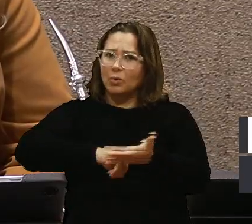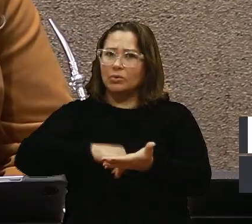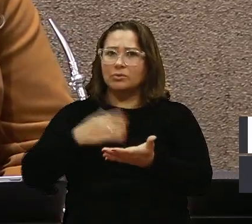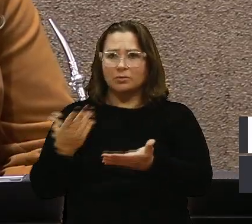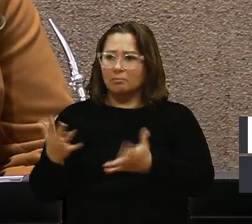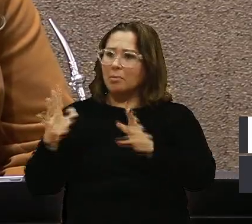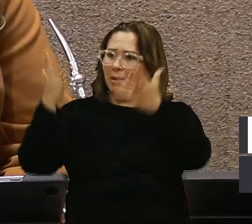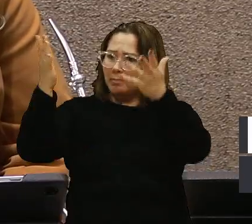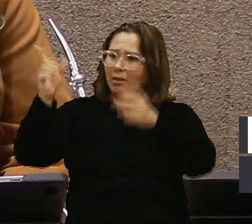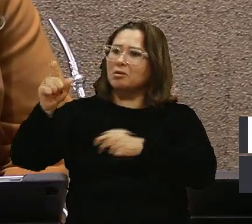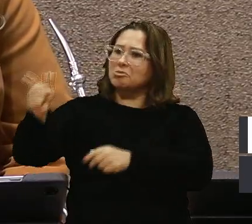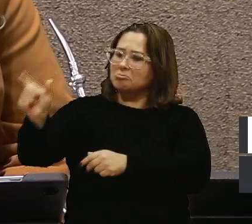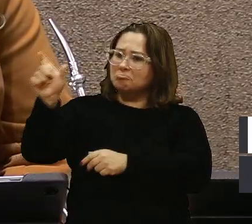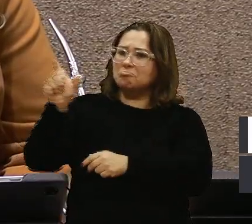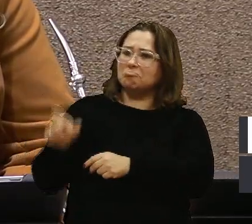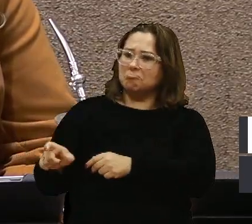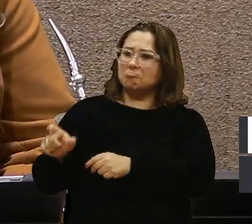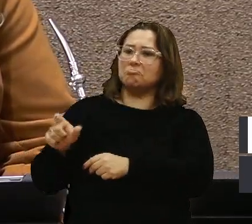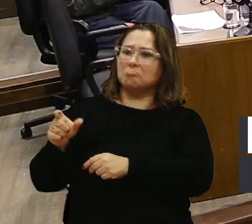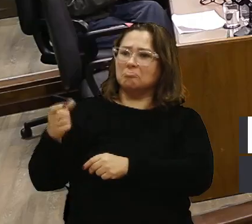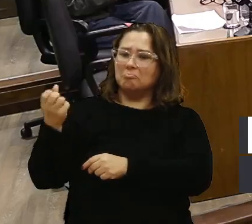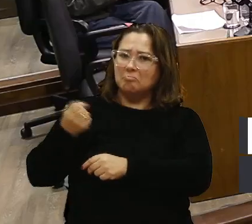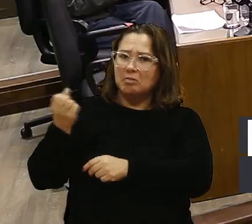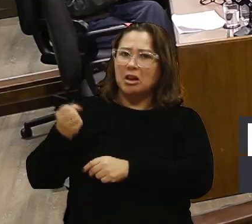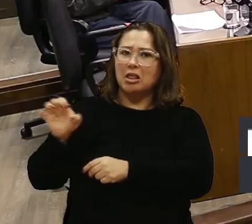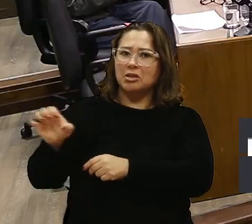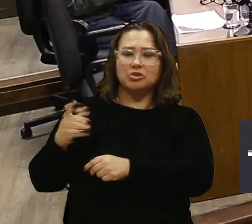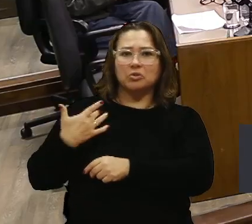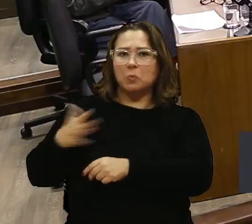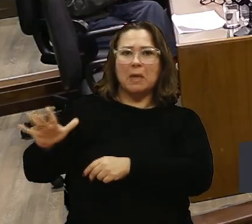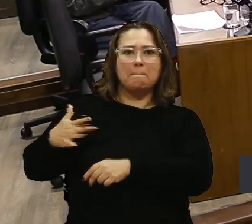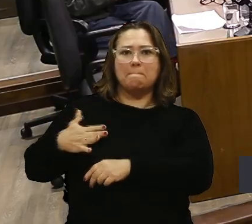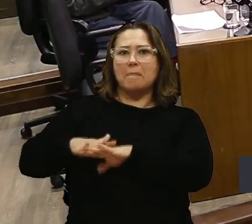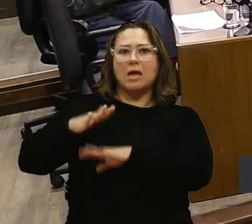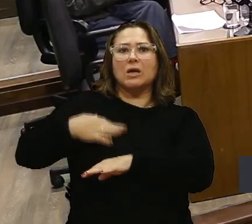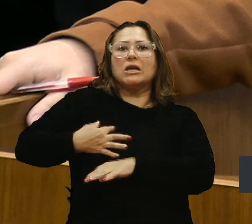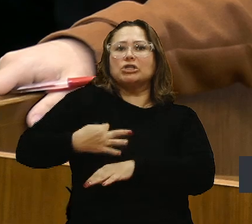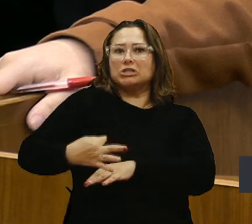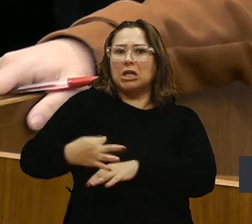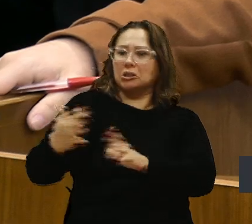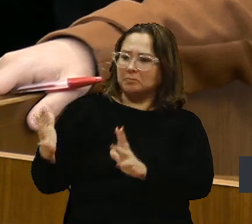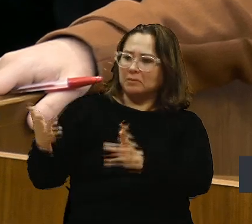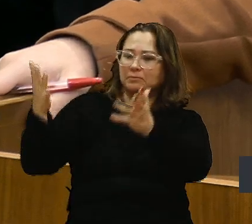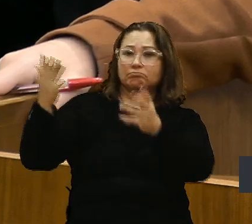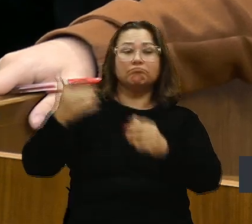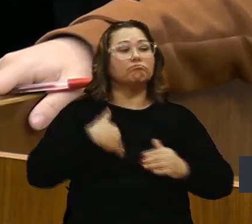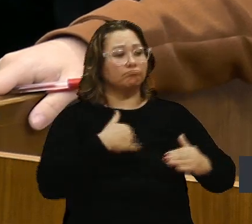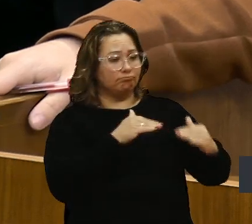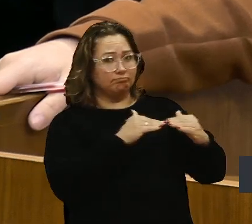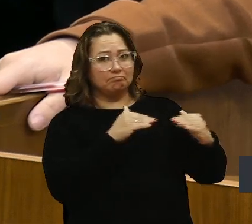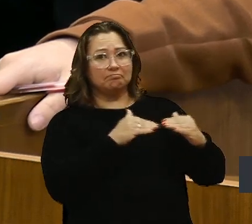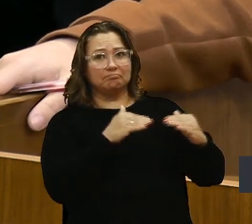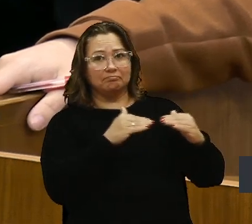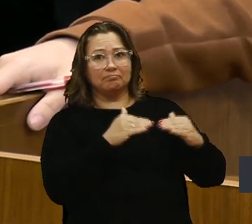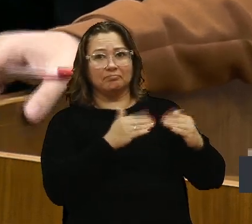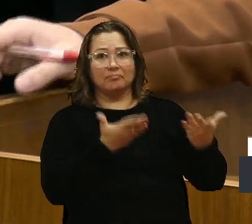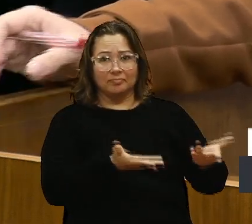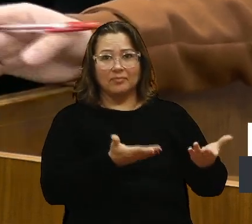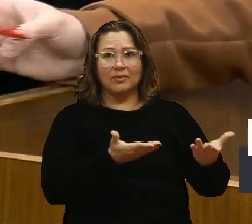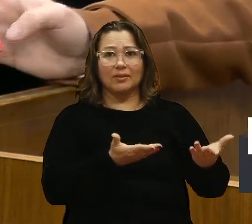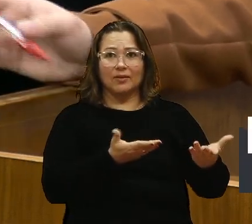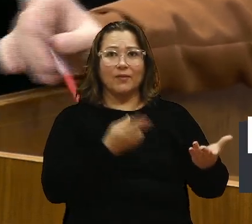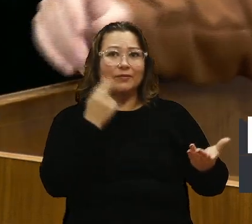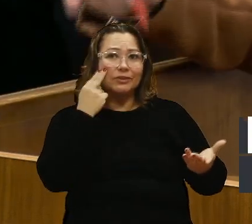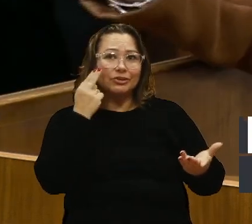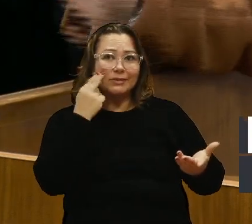mais candidato. Obrigado, vereador Iago. Eu concordo, vereador Fantinel, e também me deixa aliviado. É bom que ele não conseguiu